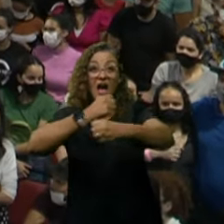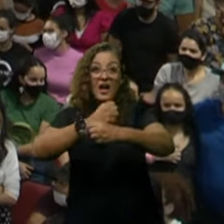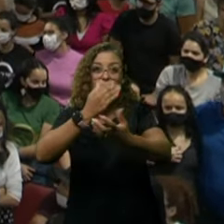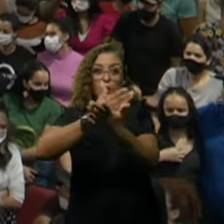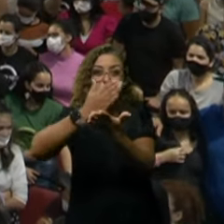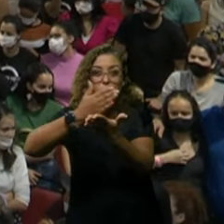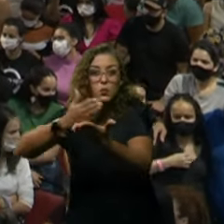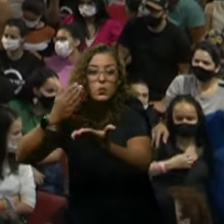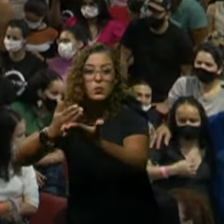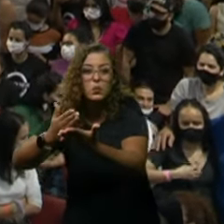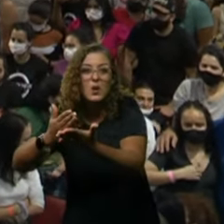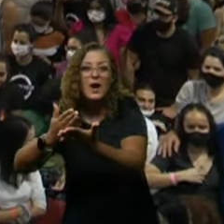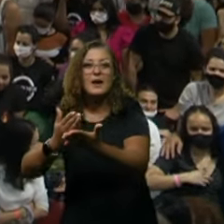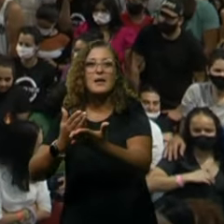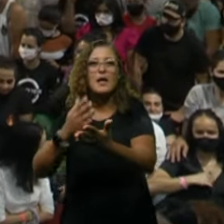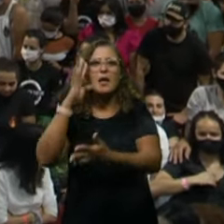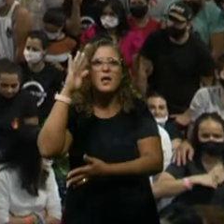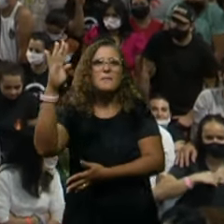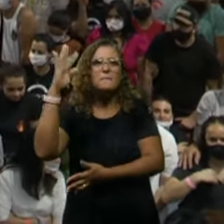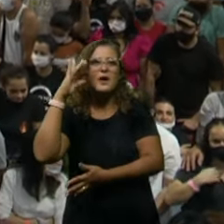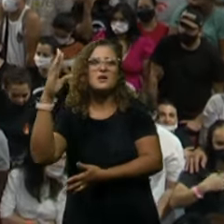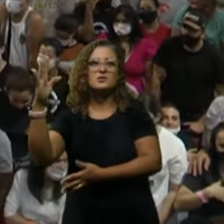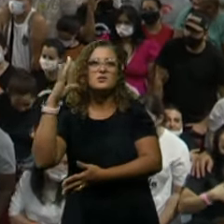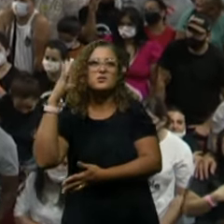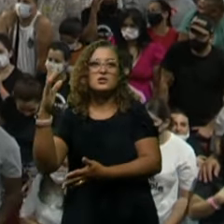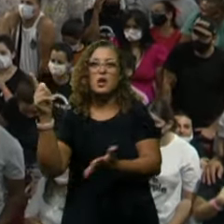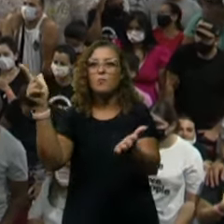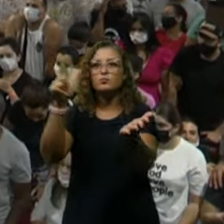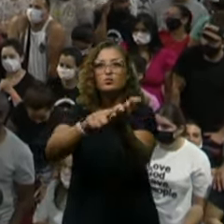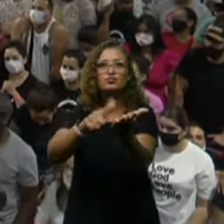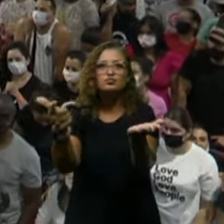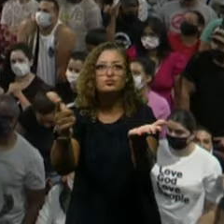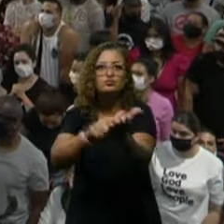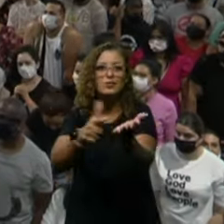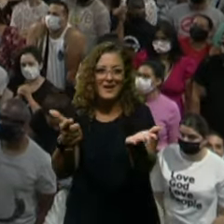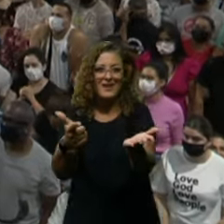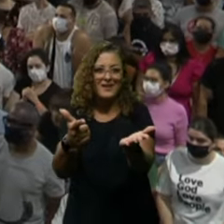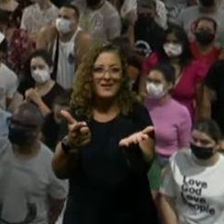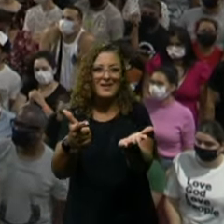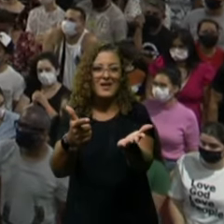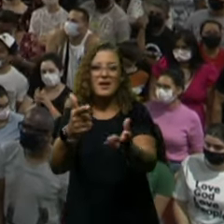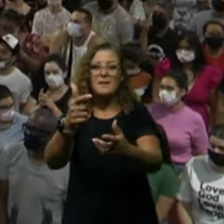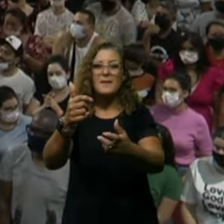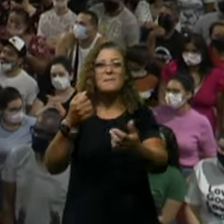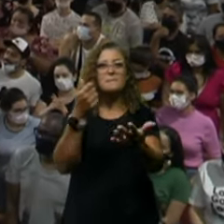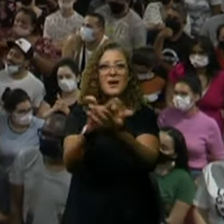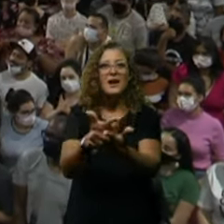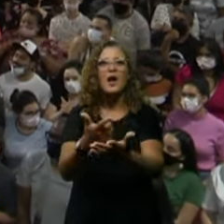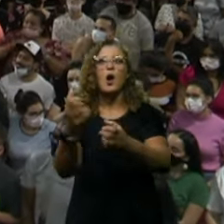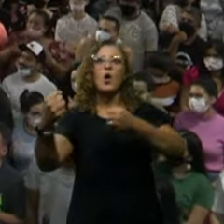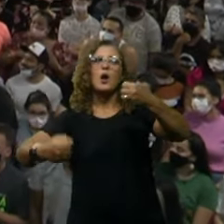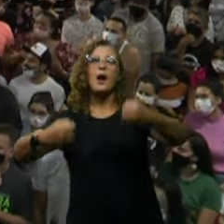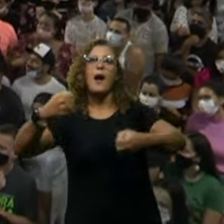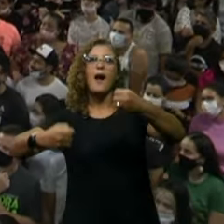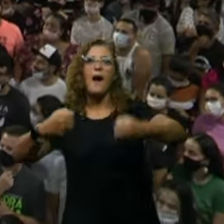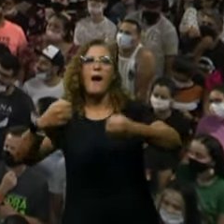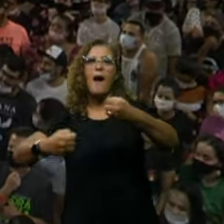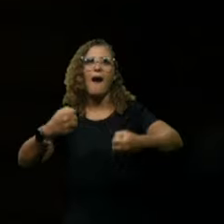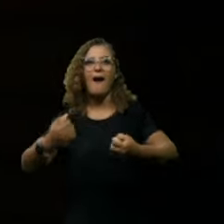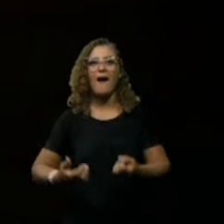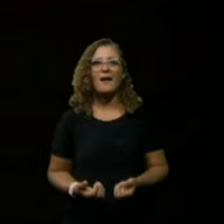época de boleto o carro em 60 vezes quem já fez isso é senta aquele hamburgão